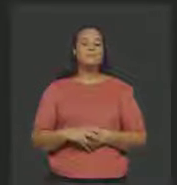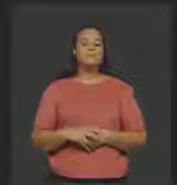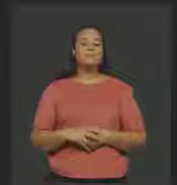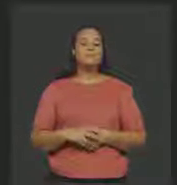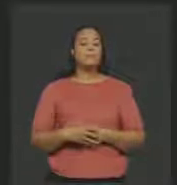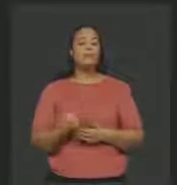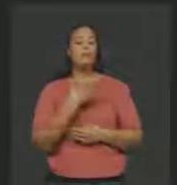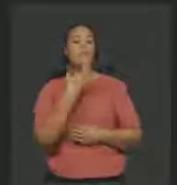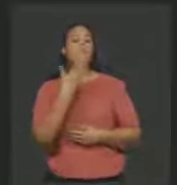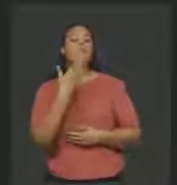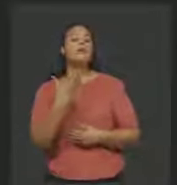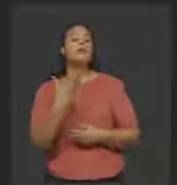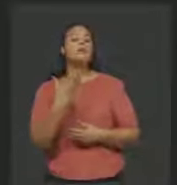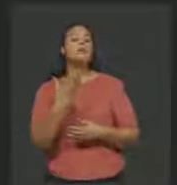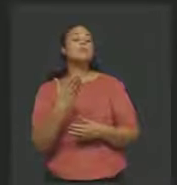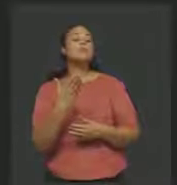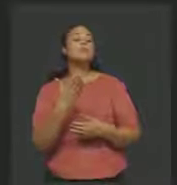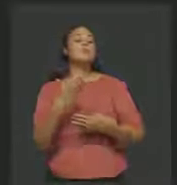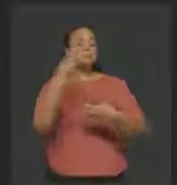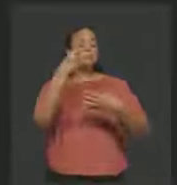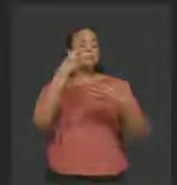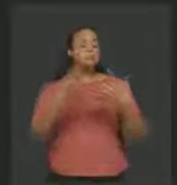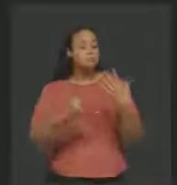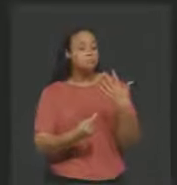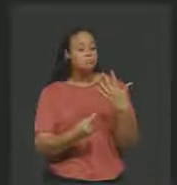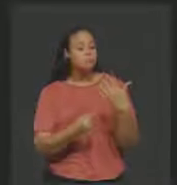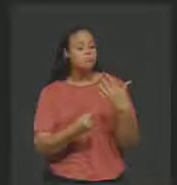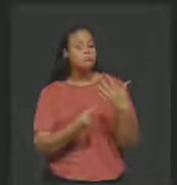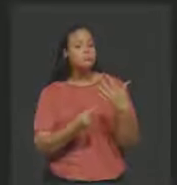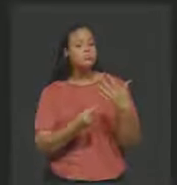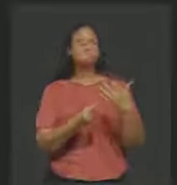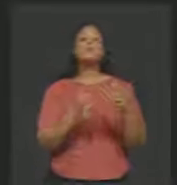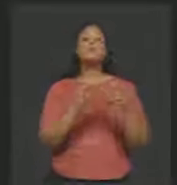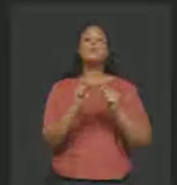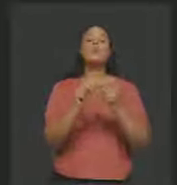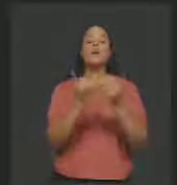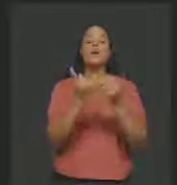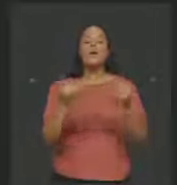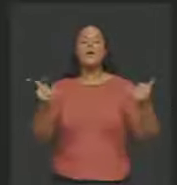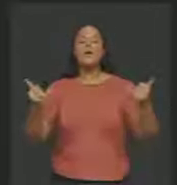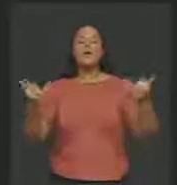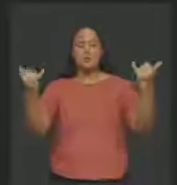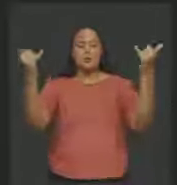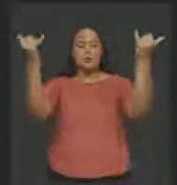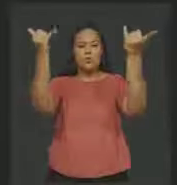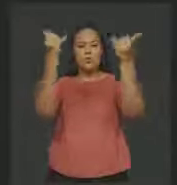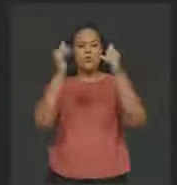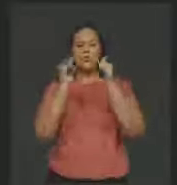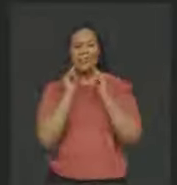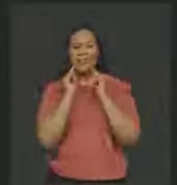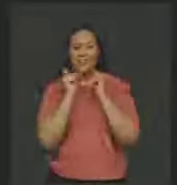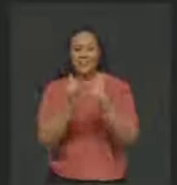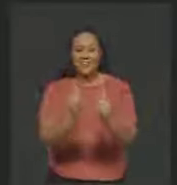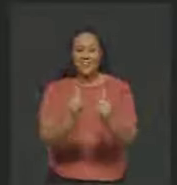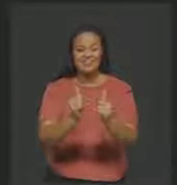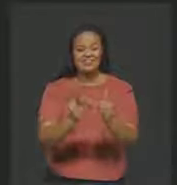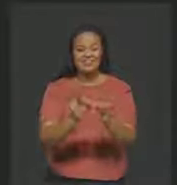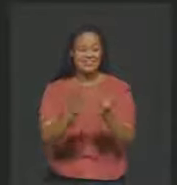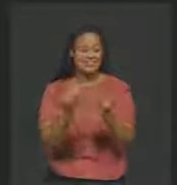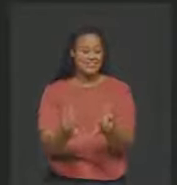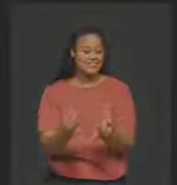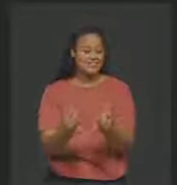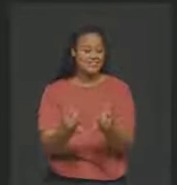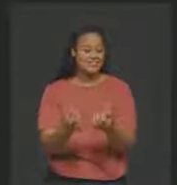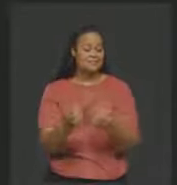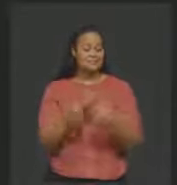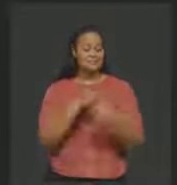Quais são os componentes de um circuito elétrico? Os componentes básicos, tá? de um circuito simples. Nós temos